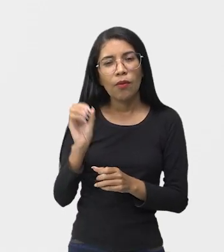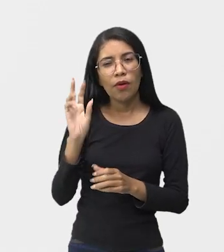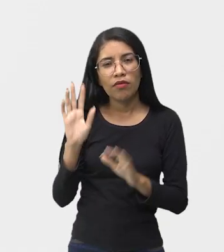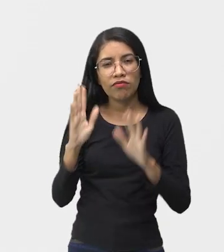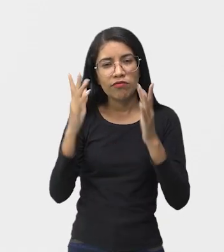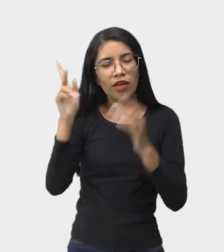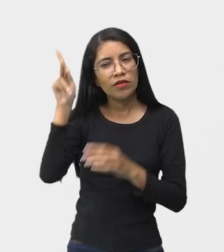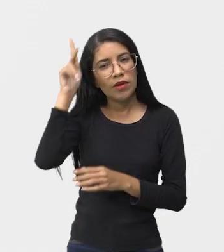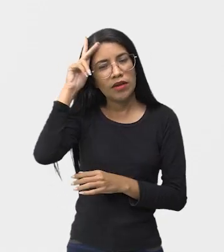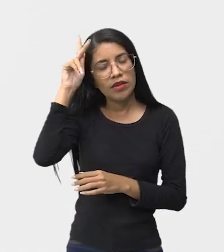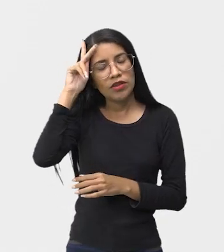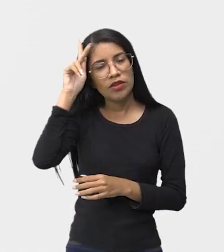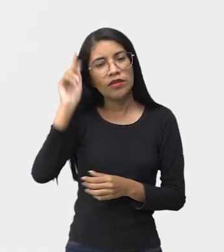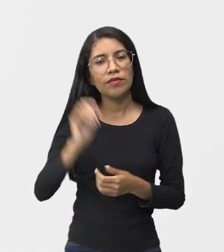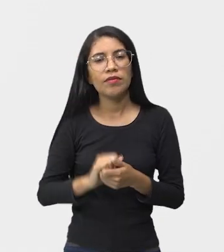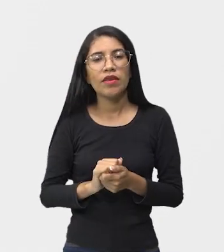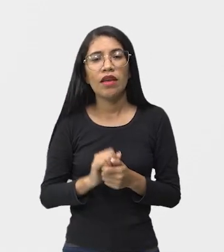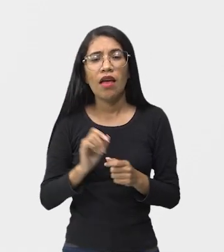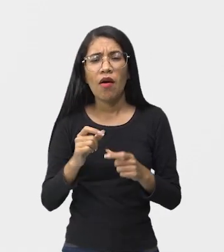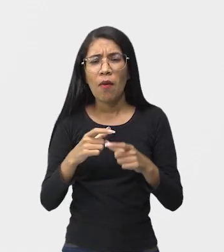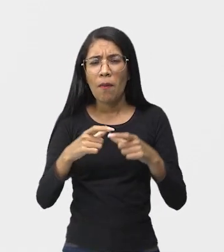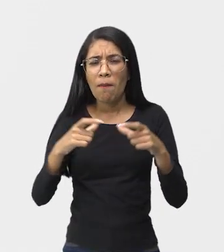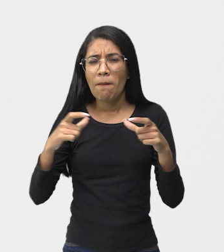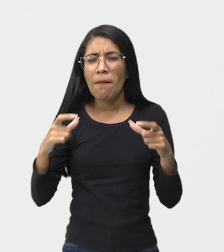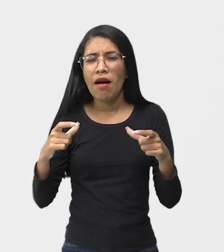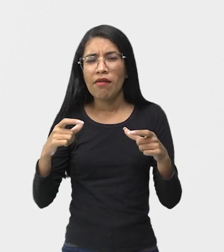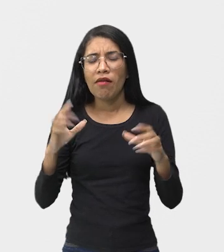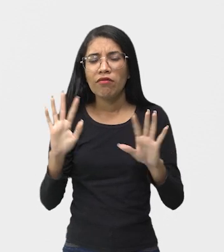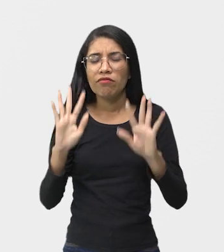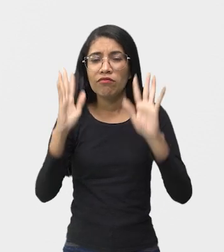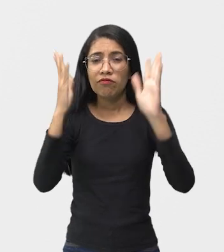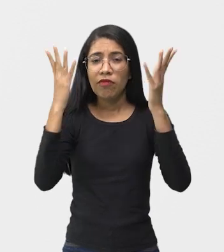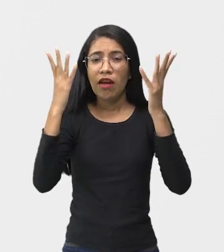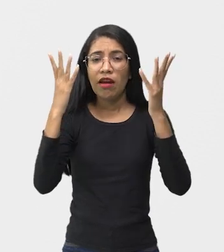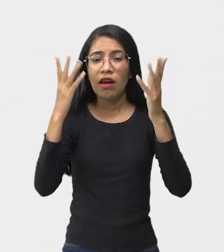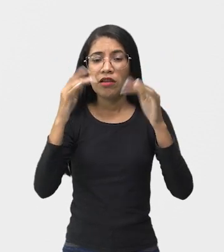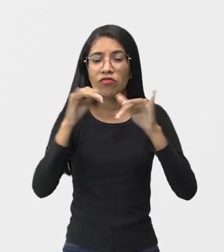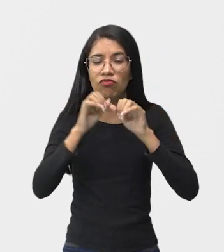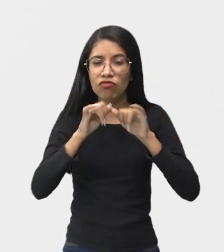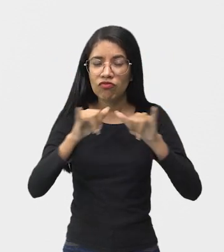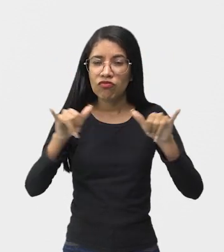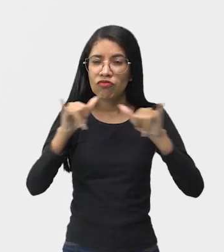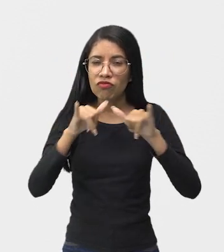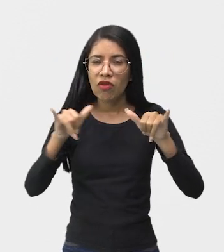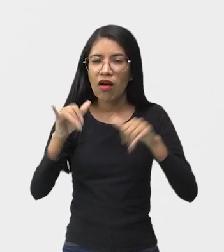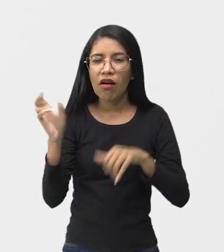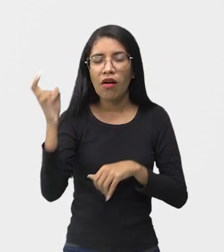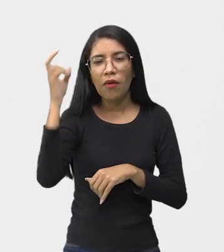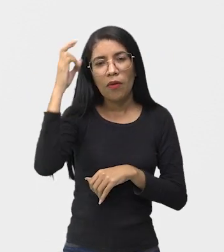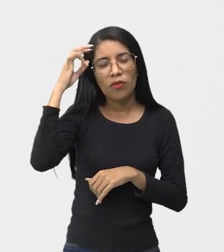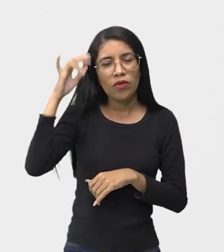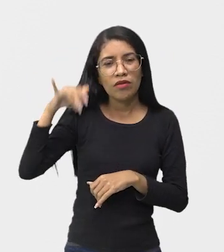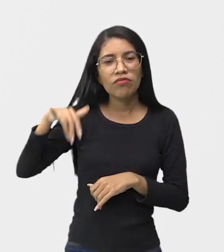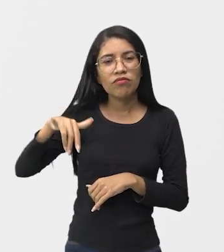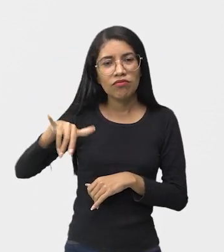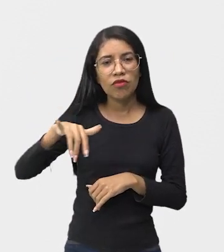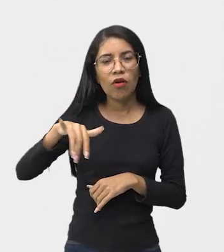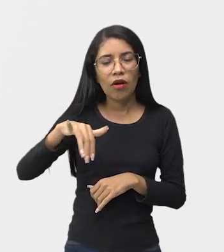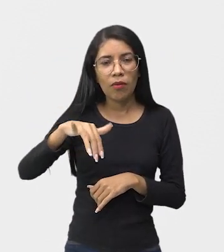vamos ver? O Festival de Parintins é um dos maiores festivais pela divulgação cultural do